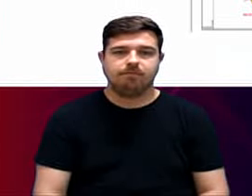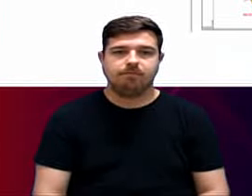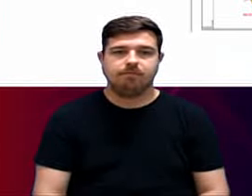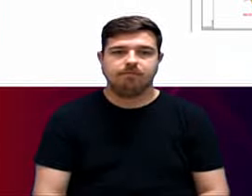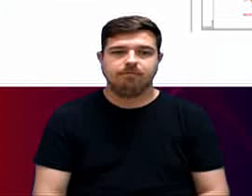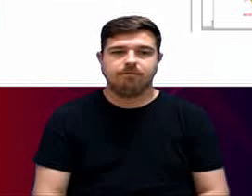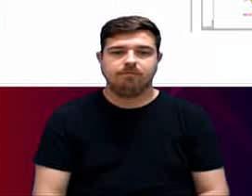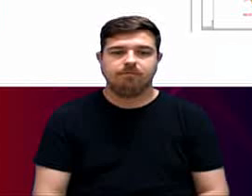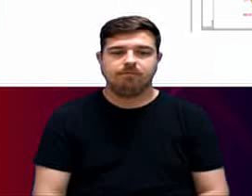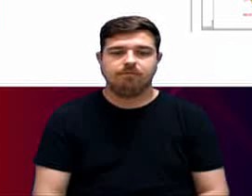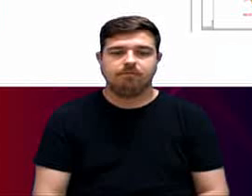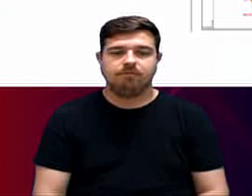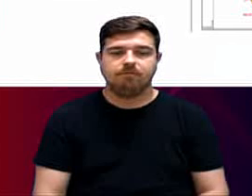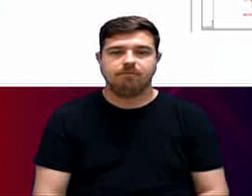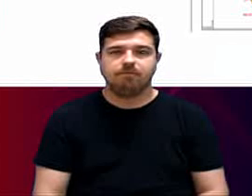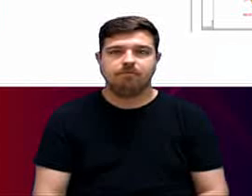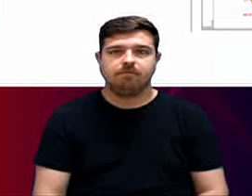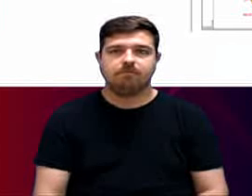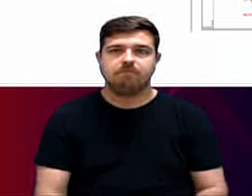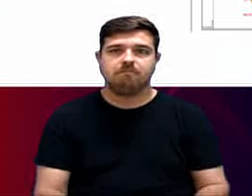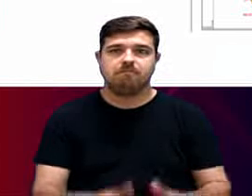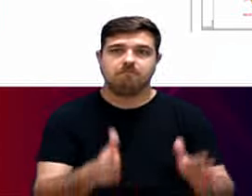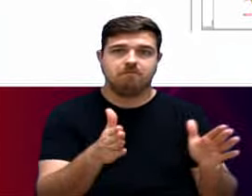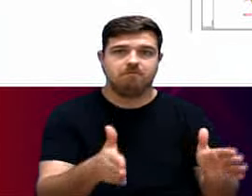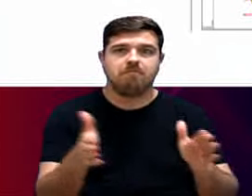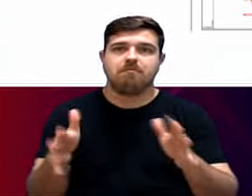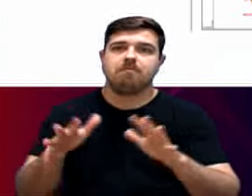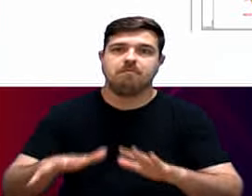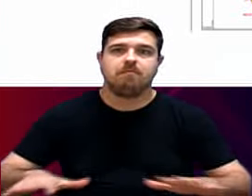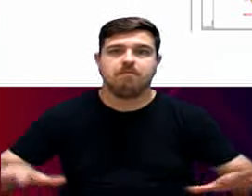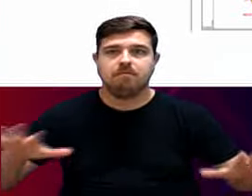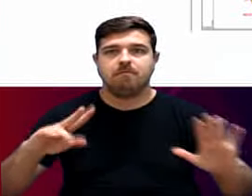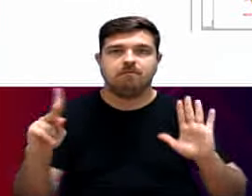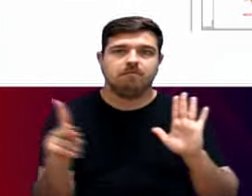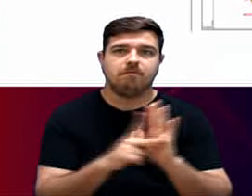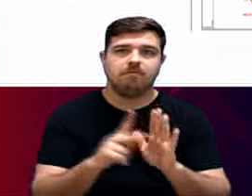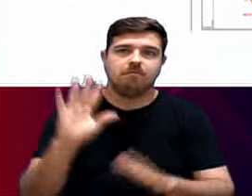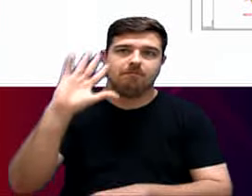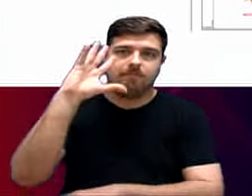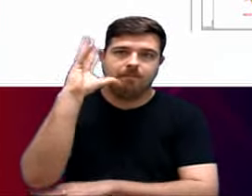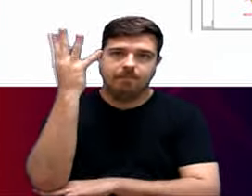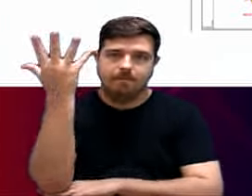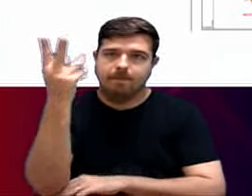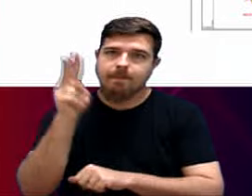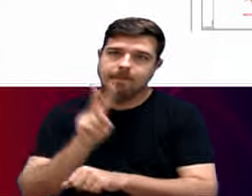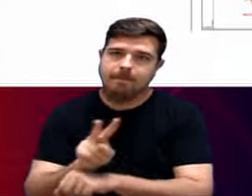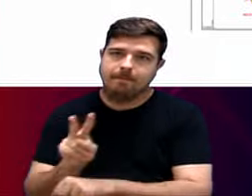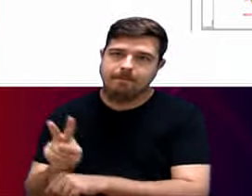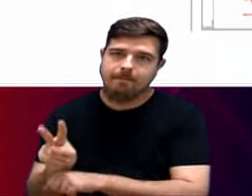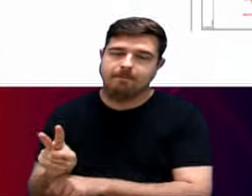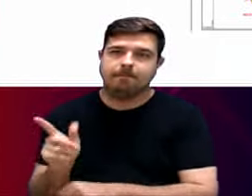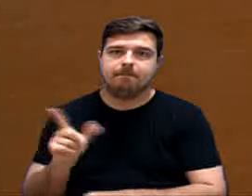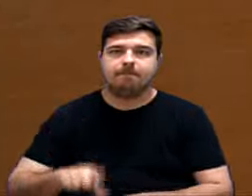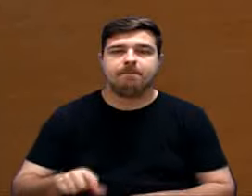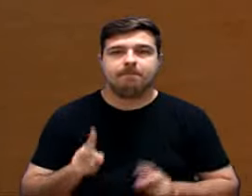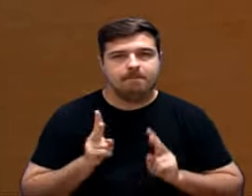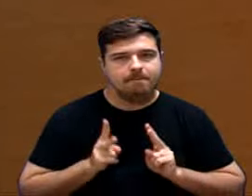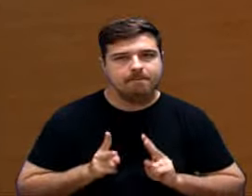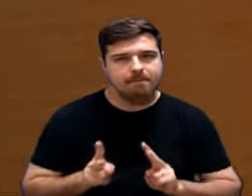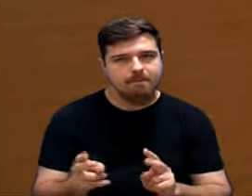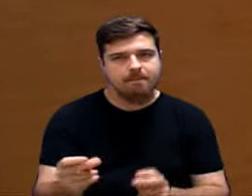app macrozona de conservação ambiental é eh preservação permanente